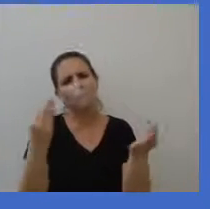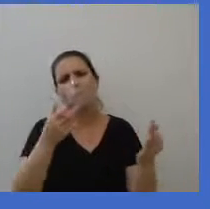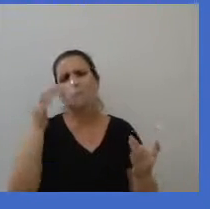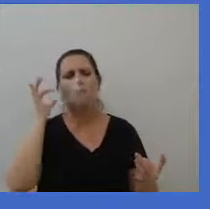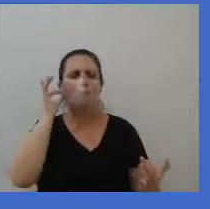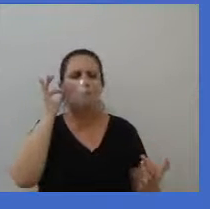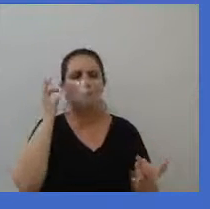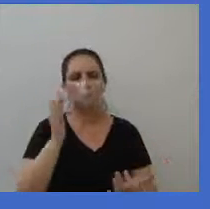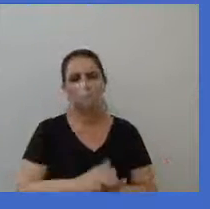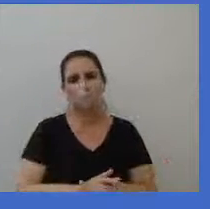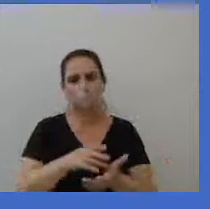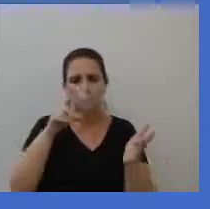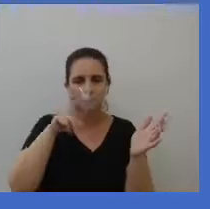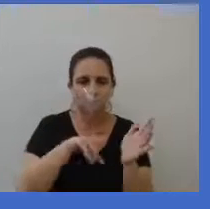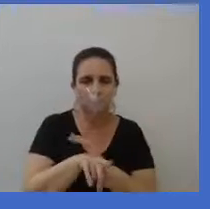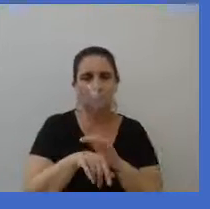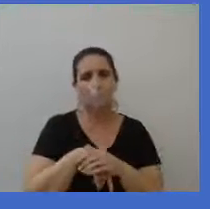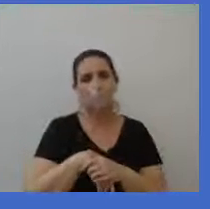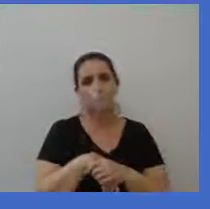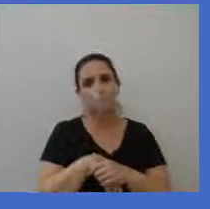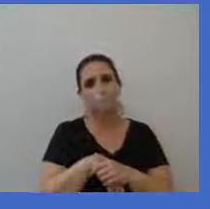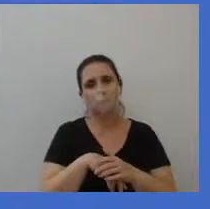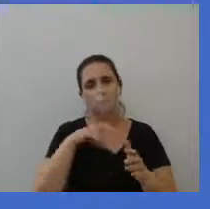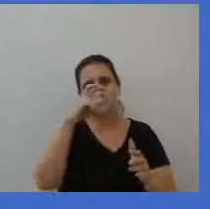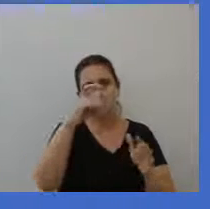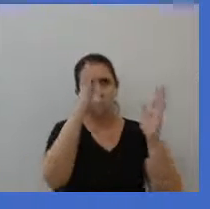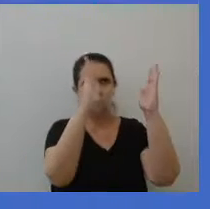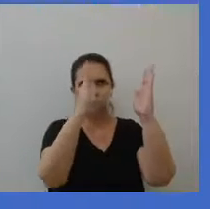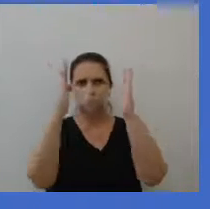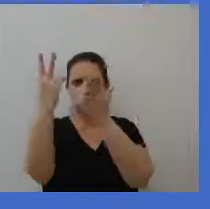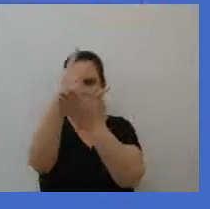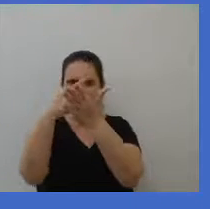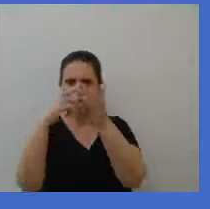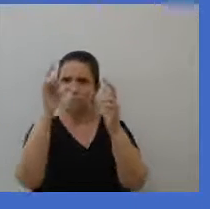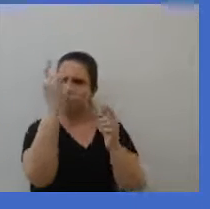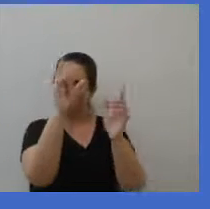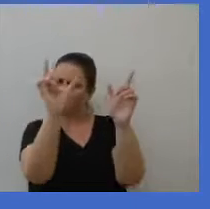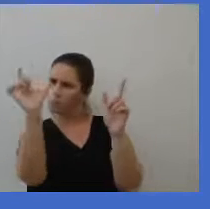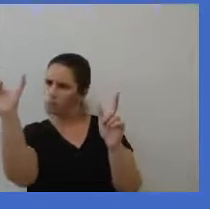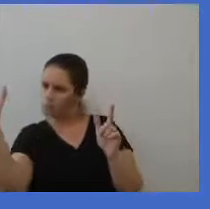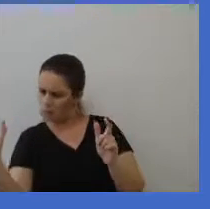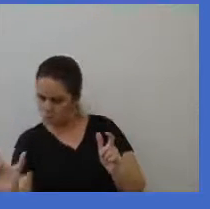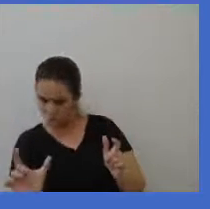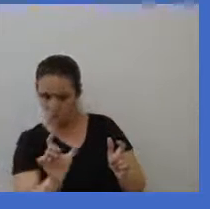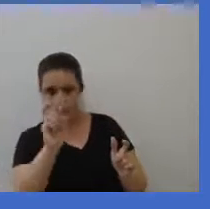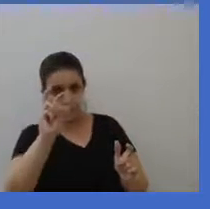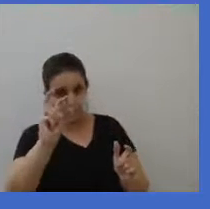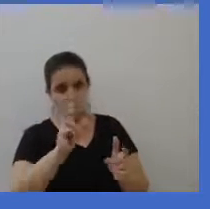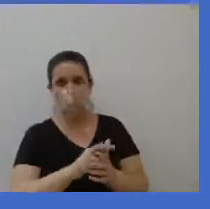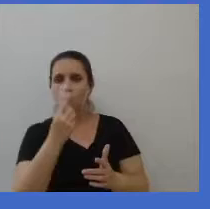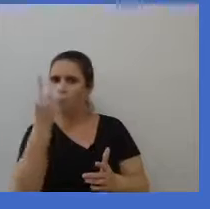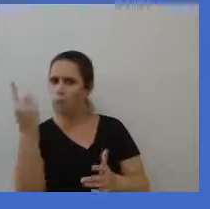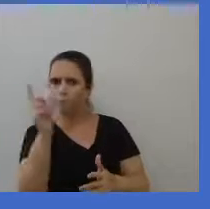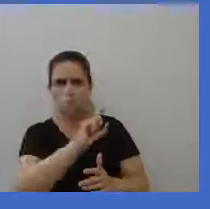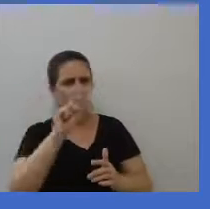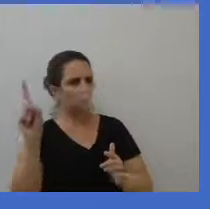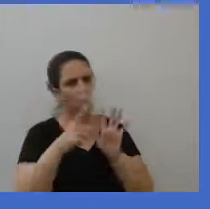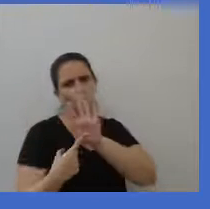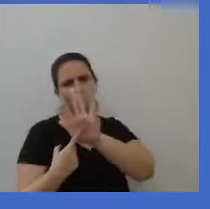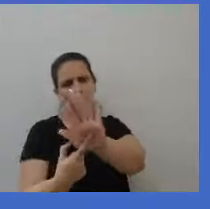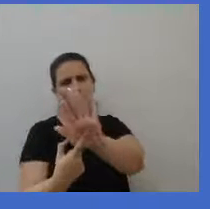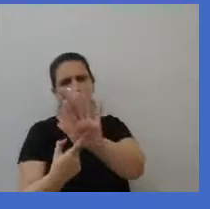dica de gramática, tá bom? Estamos falando aqui sobre leitura, mas as dicas de gramática são importantes para você escrever direitinho. tirou o hífen,